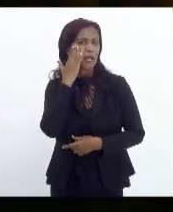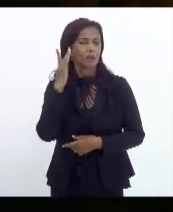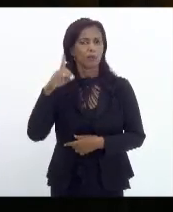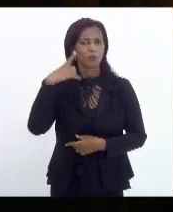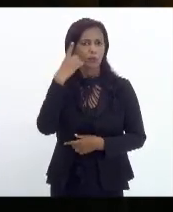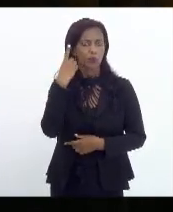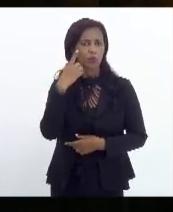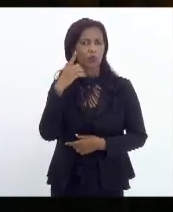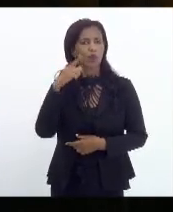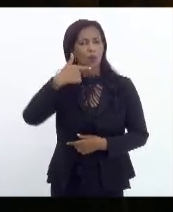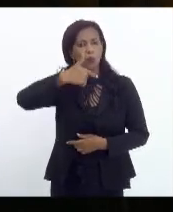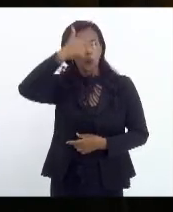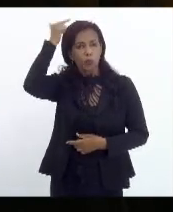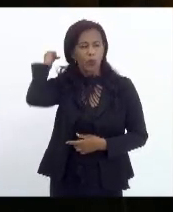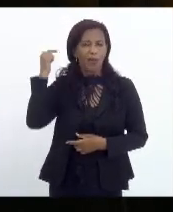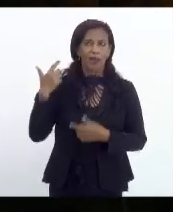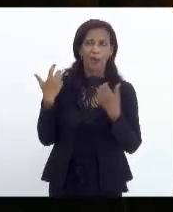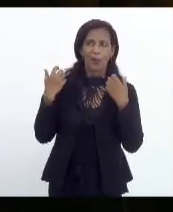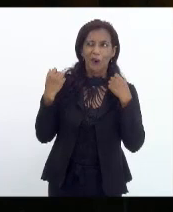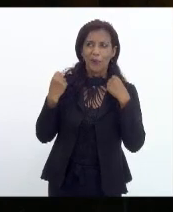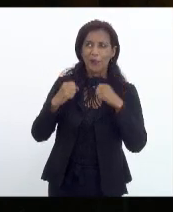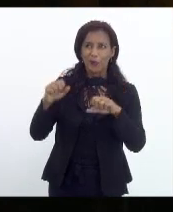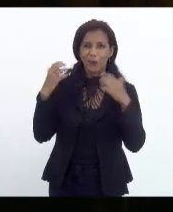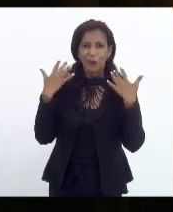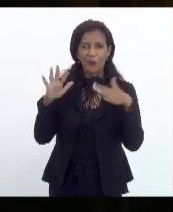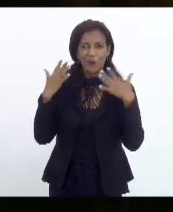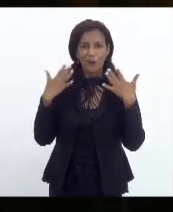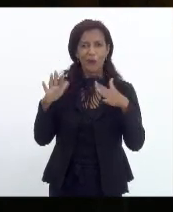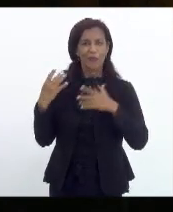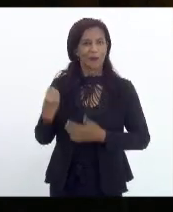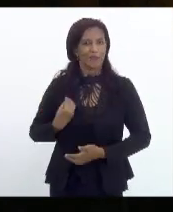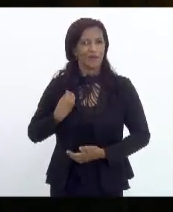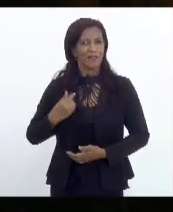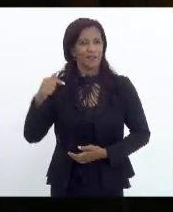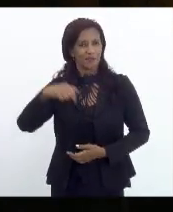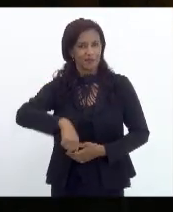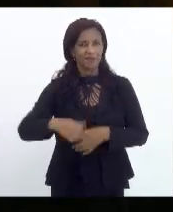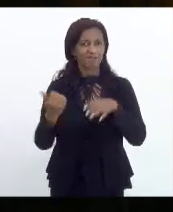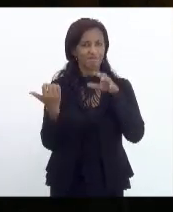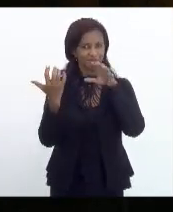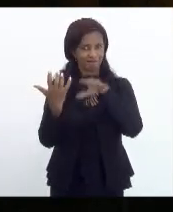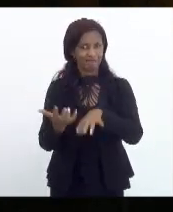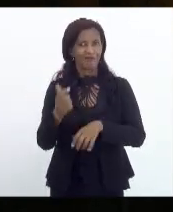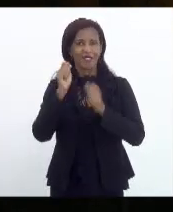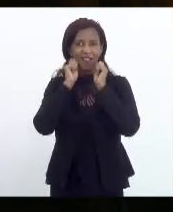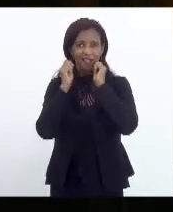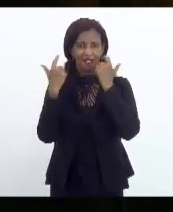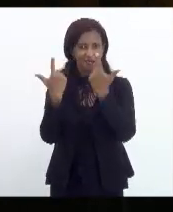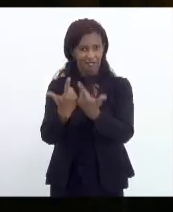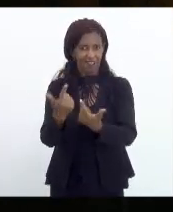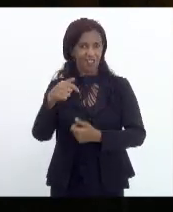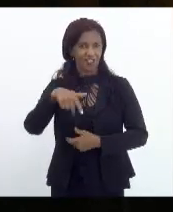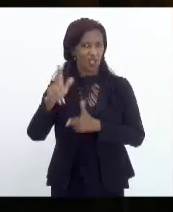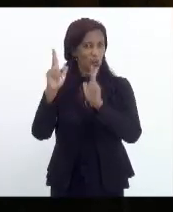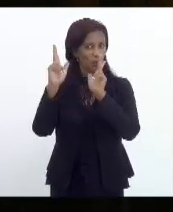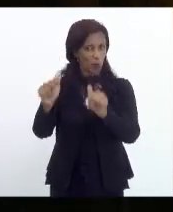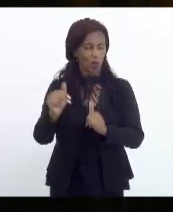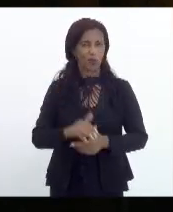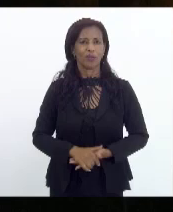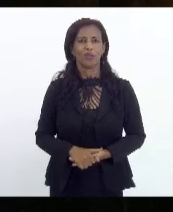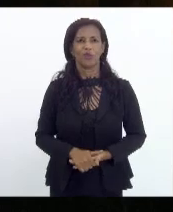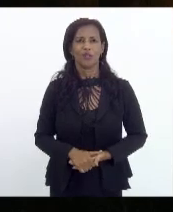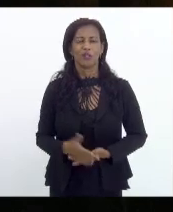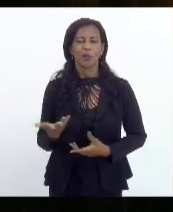o Deputado Luiz Paulo é um dos que vibram né pela nossa presença aqui na alerj tão importante na